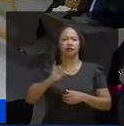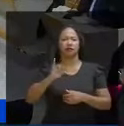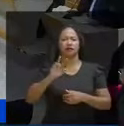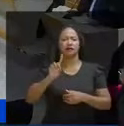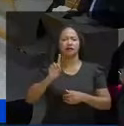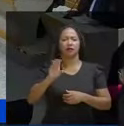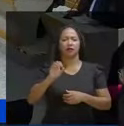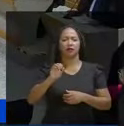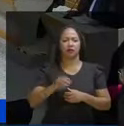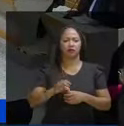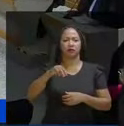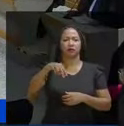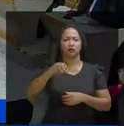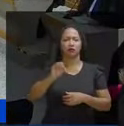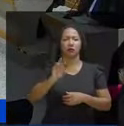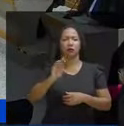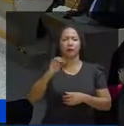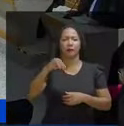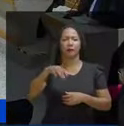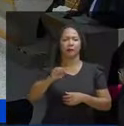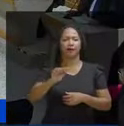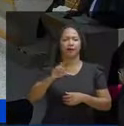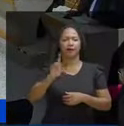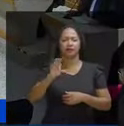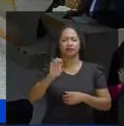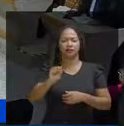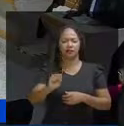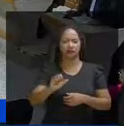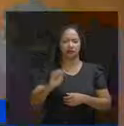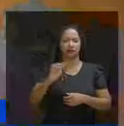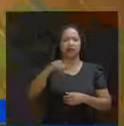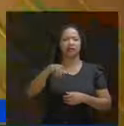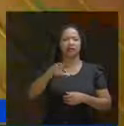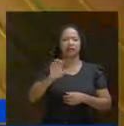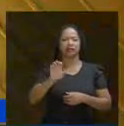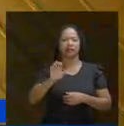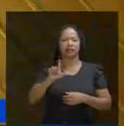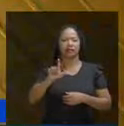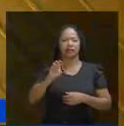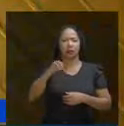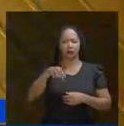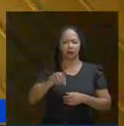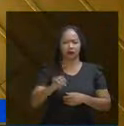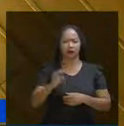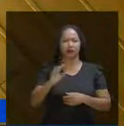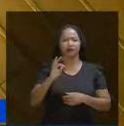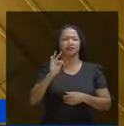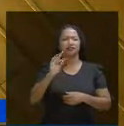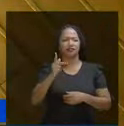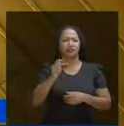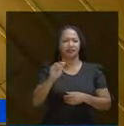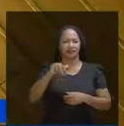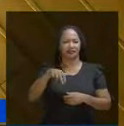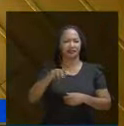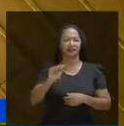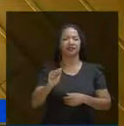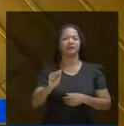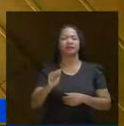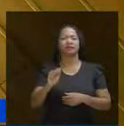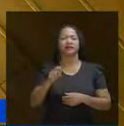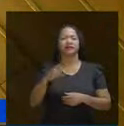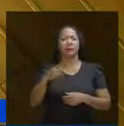traje toga preta. Doutor Anselmo, doutora Tina. Doutora Paola, nobre